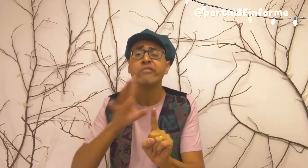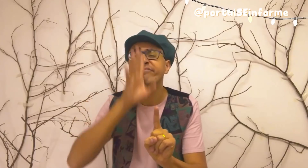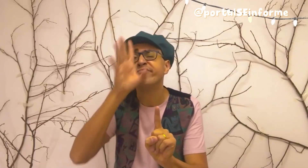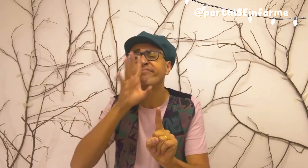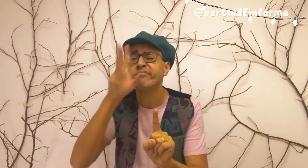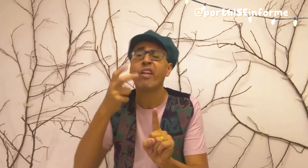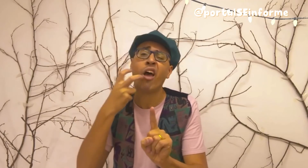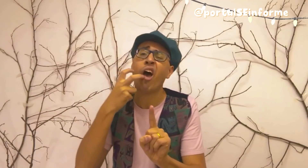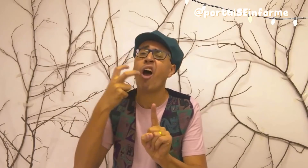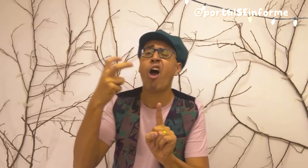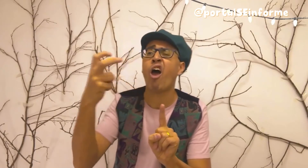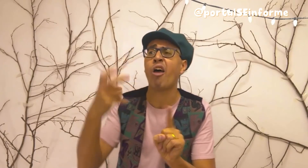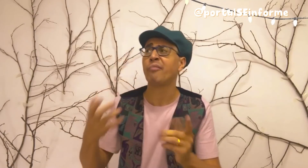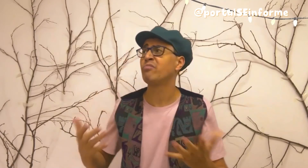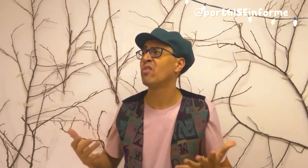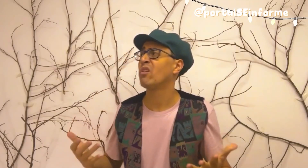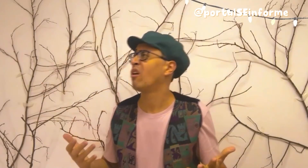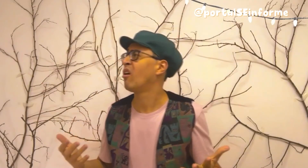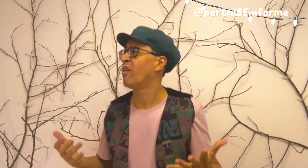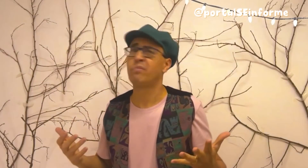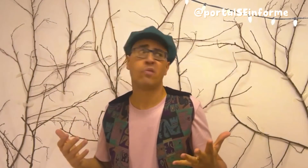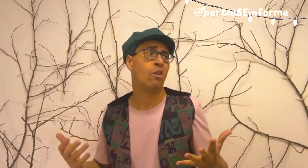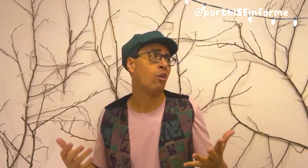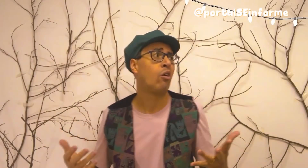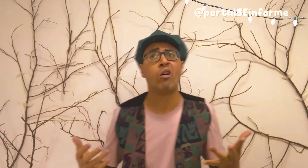Mesmo assim, gritou: